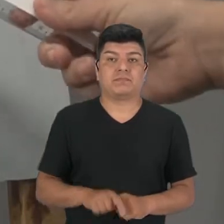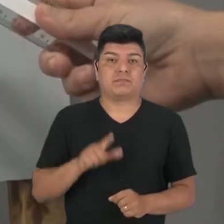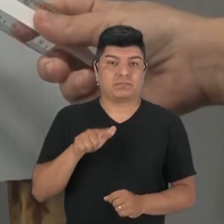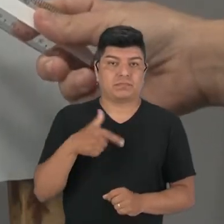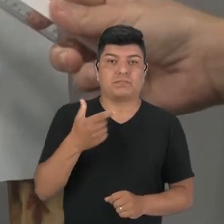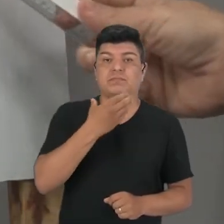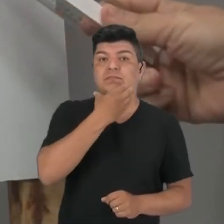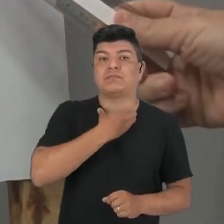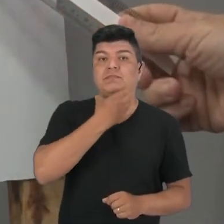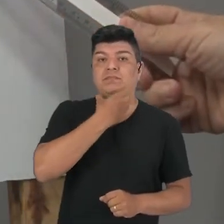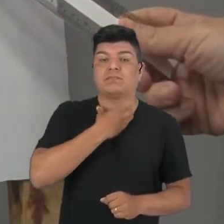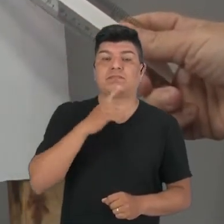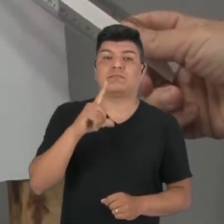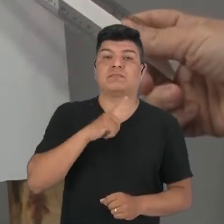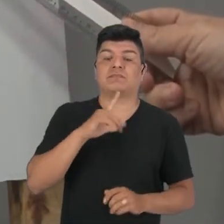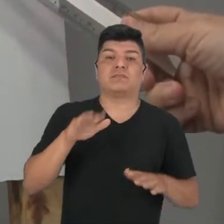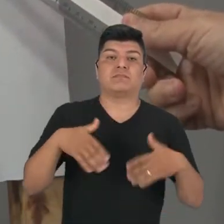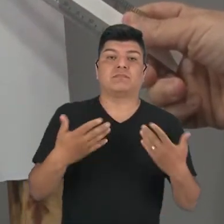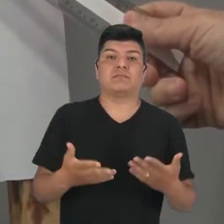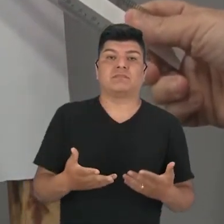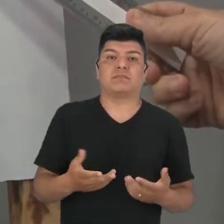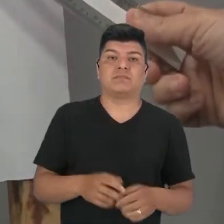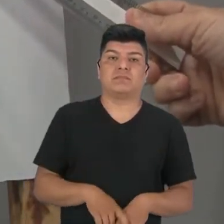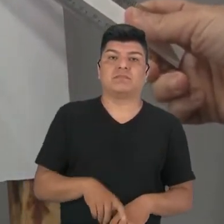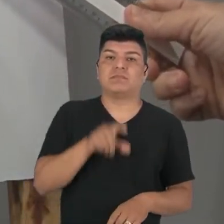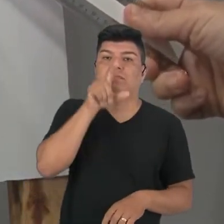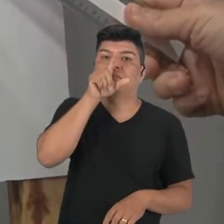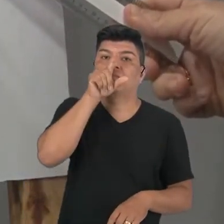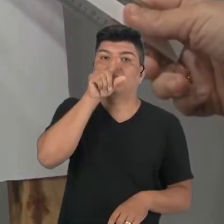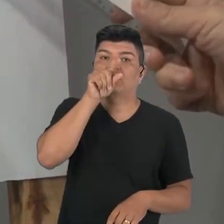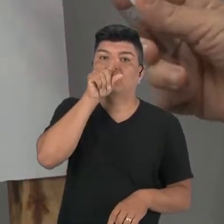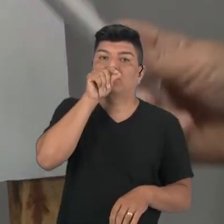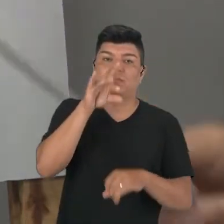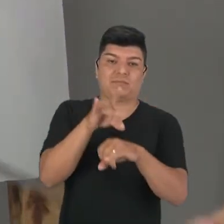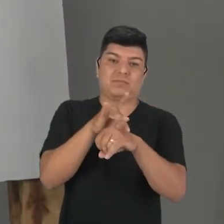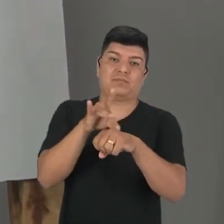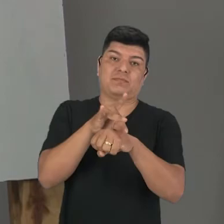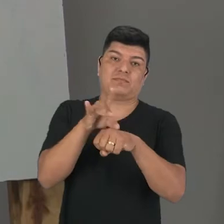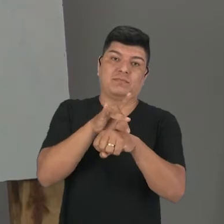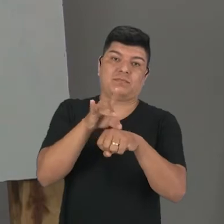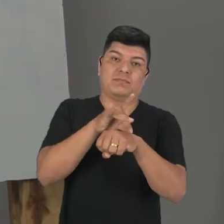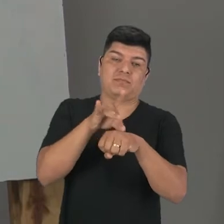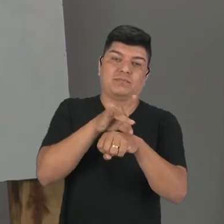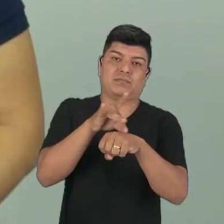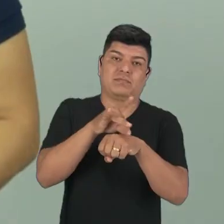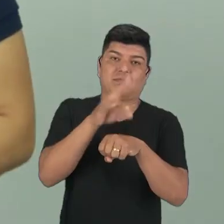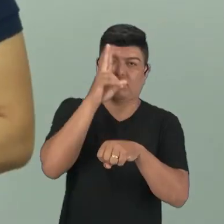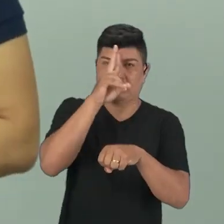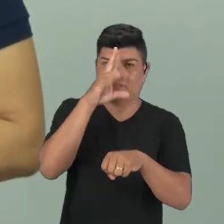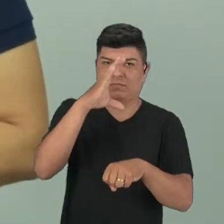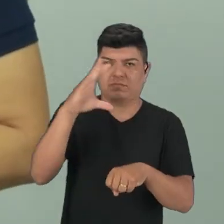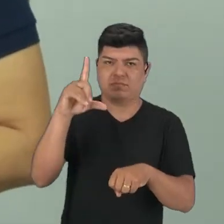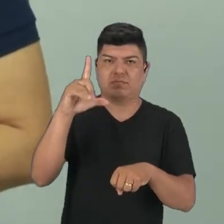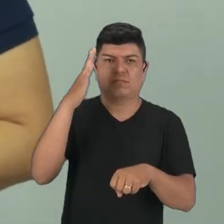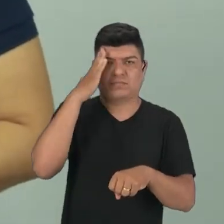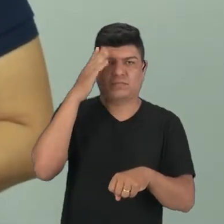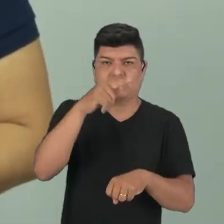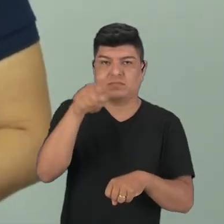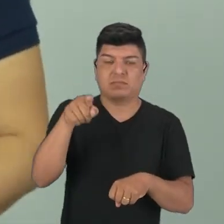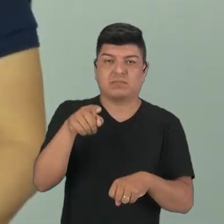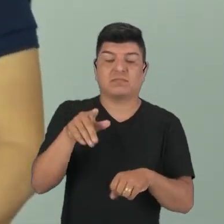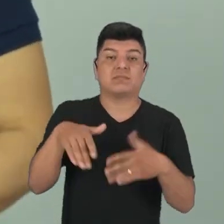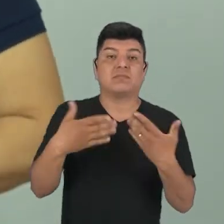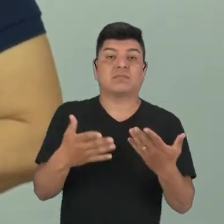depois da girafa nós temos o urubu Olha só urubu você já sabe a classificação do urubu